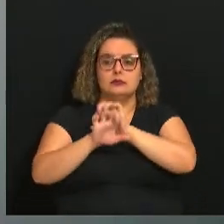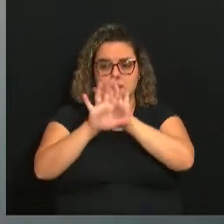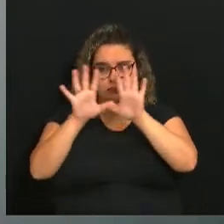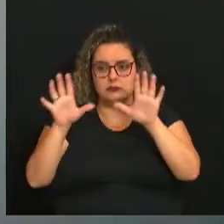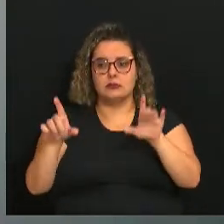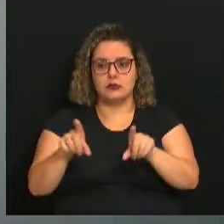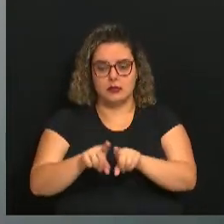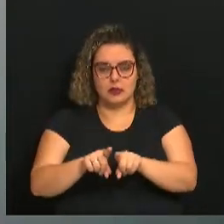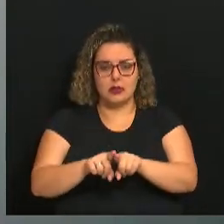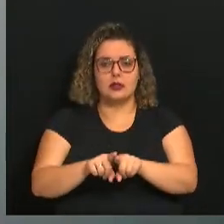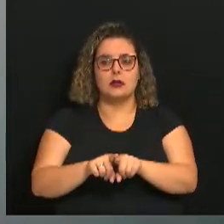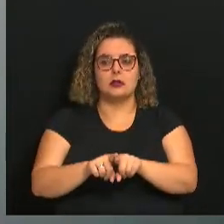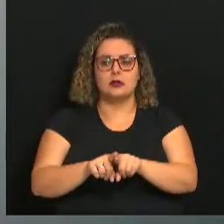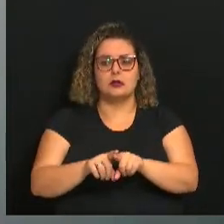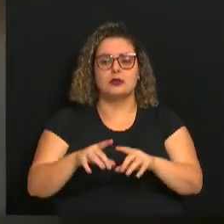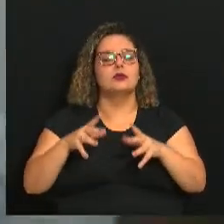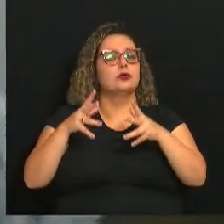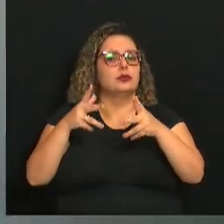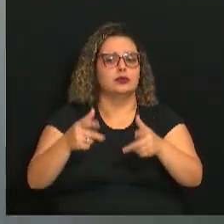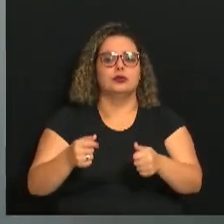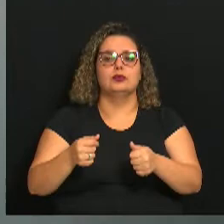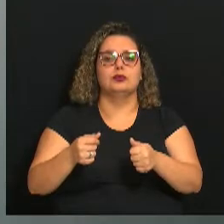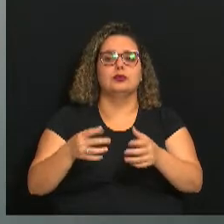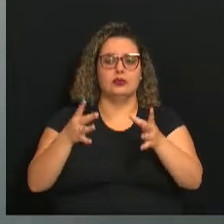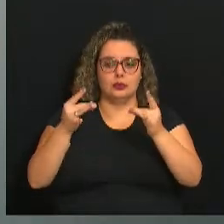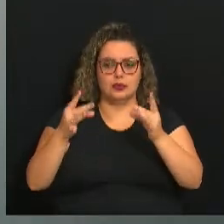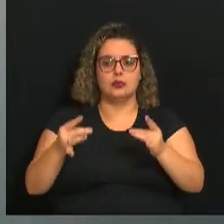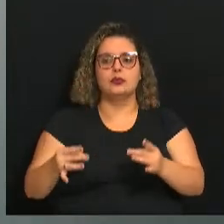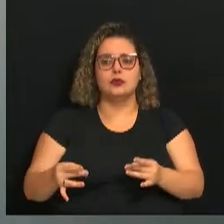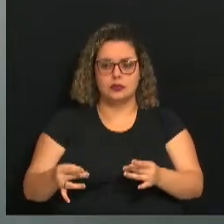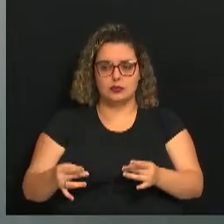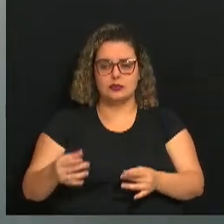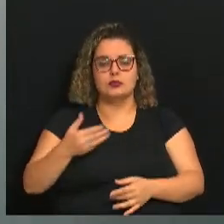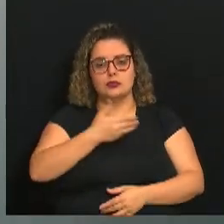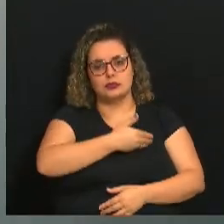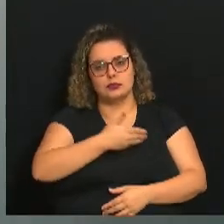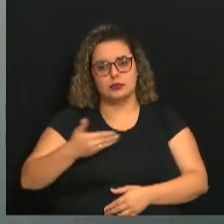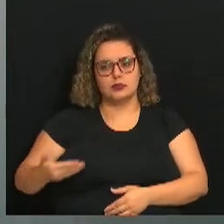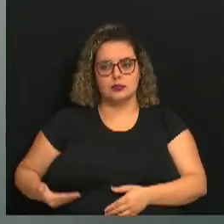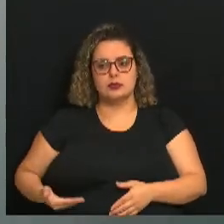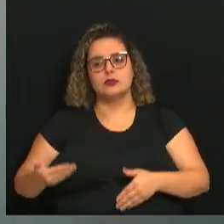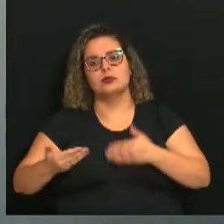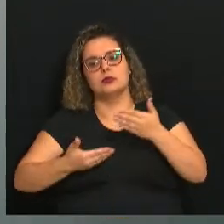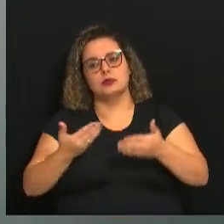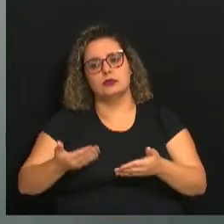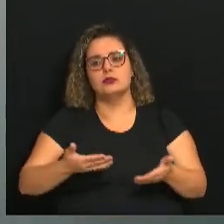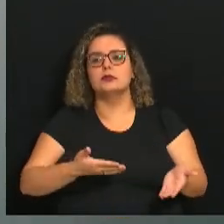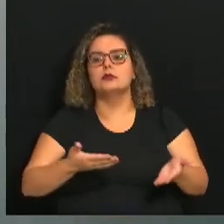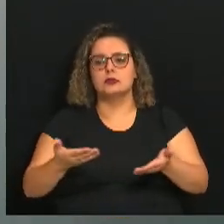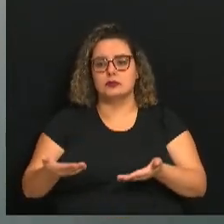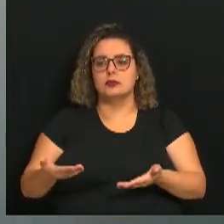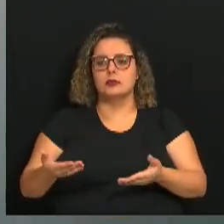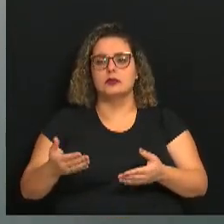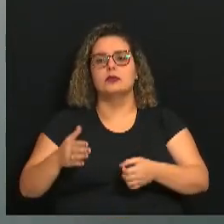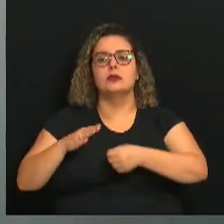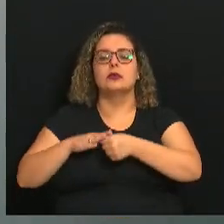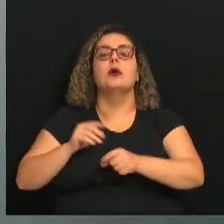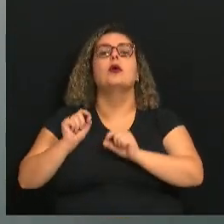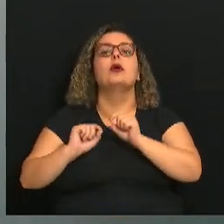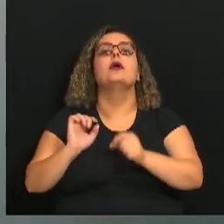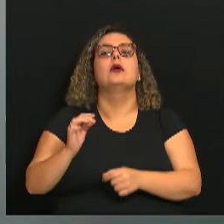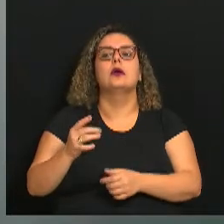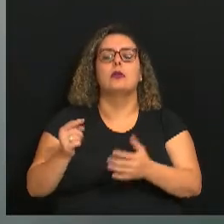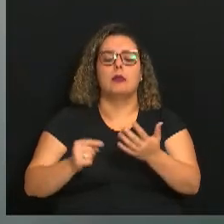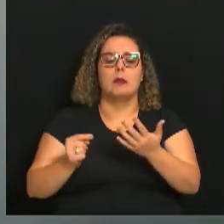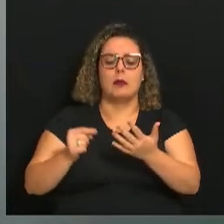também, de maneira geral, porque se tornou público a situação. Então, nós vamos também colocar à disposição. Foi punido? Foi. O que aconteceu? Aconteceu